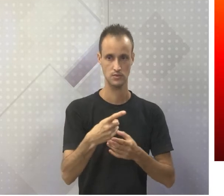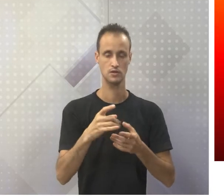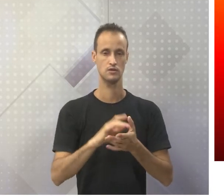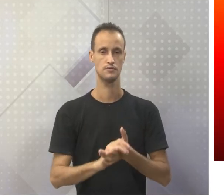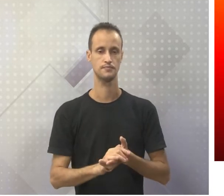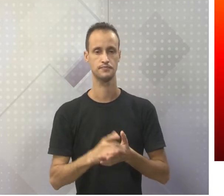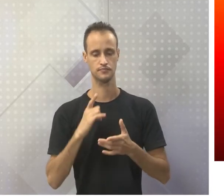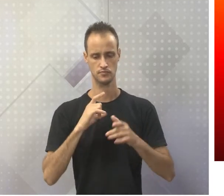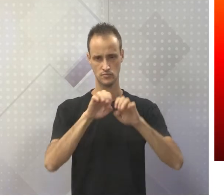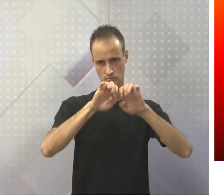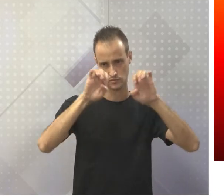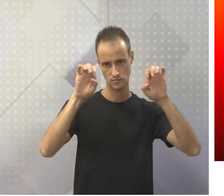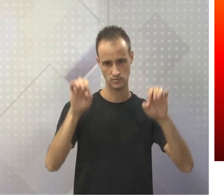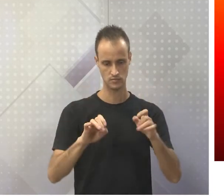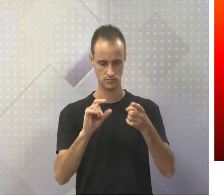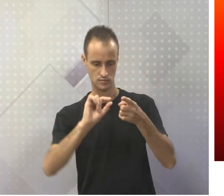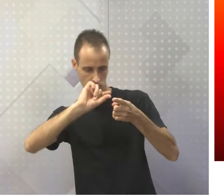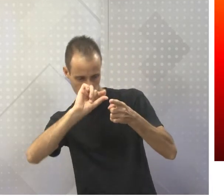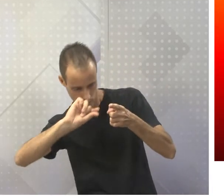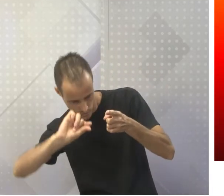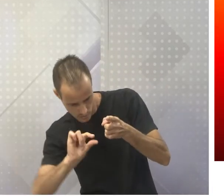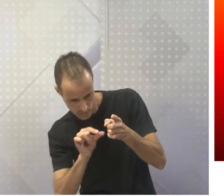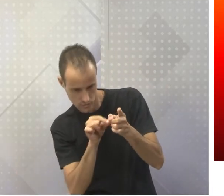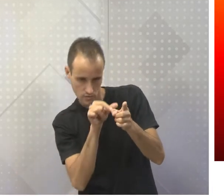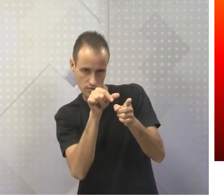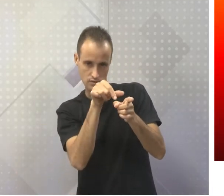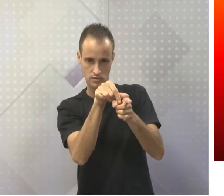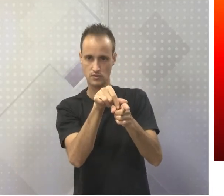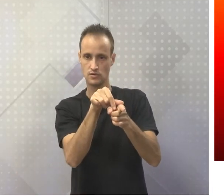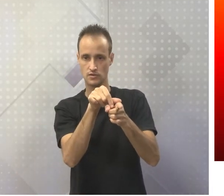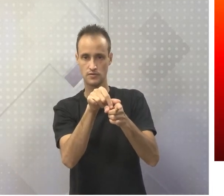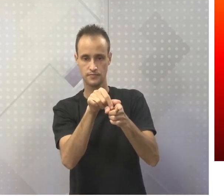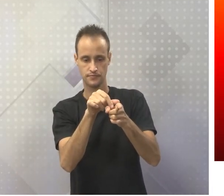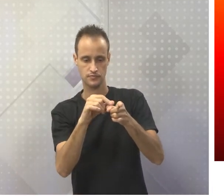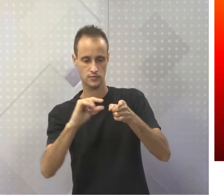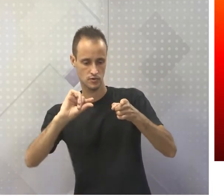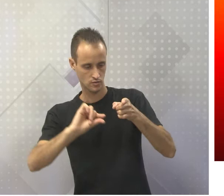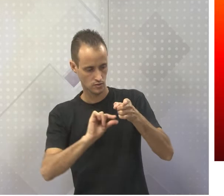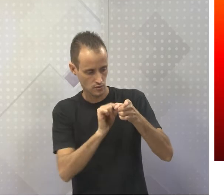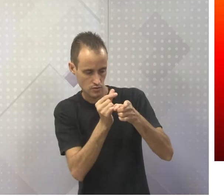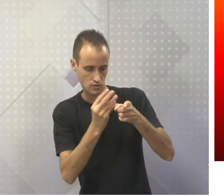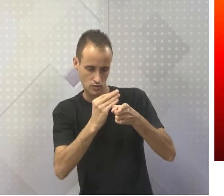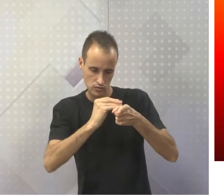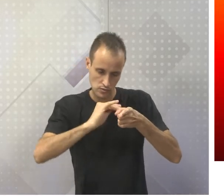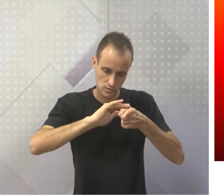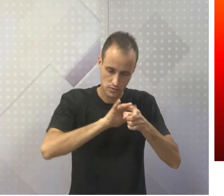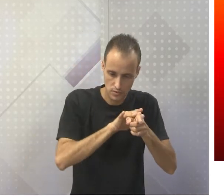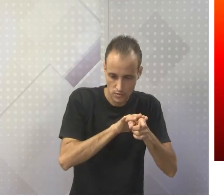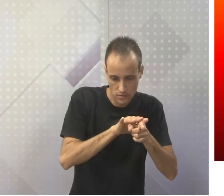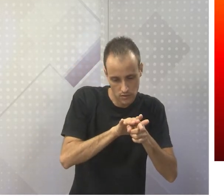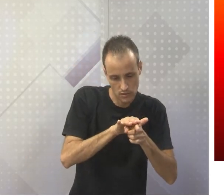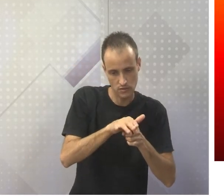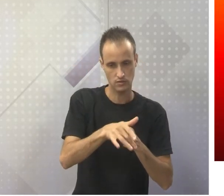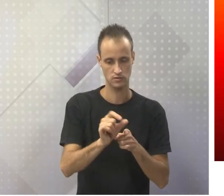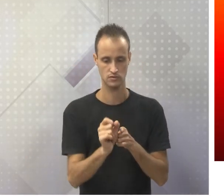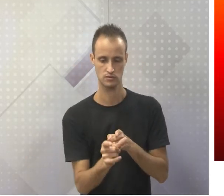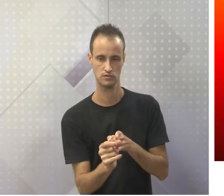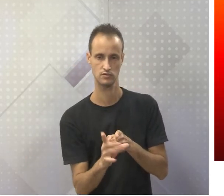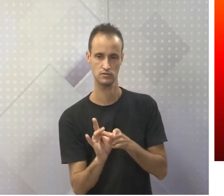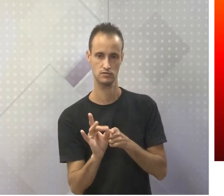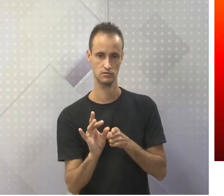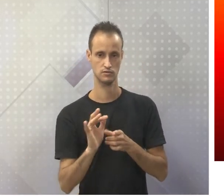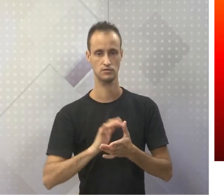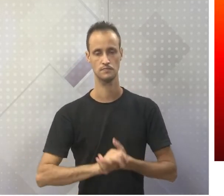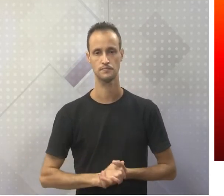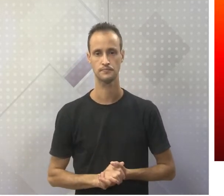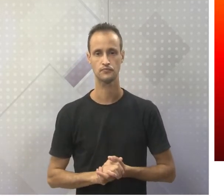essa estrutura que é o duto deferente, ó. Passa aqui pelas vesículas seminais, pela próstata, vem aqui e sai. Não